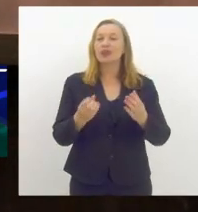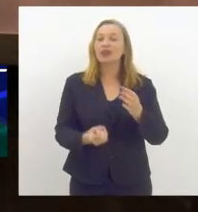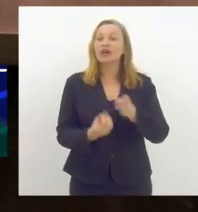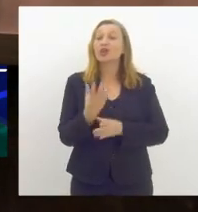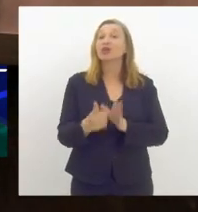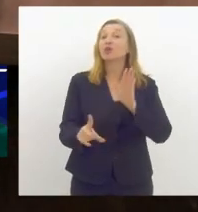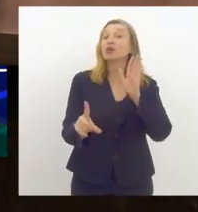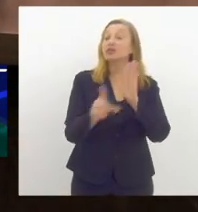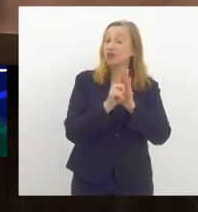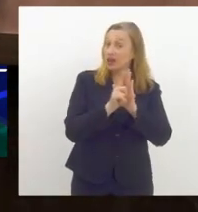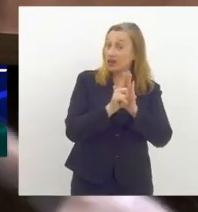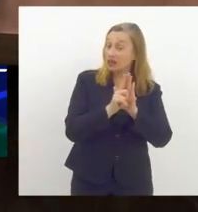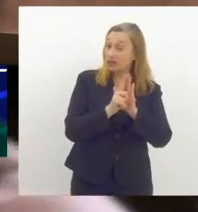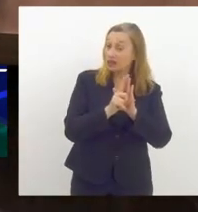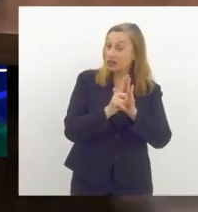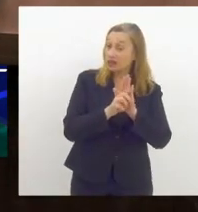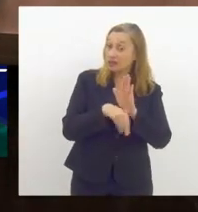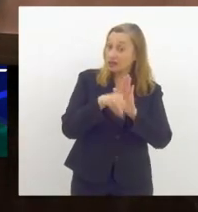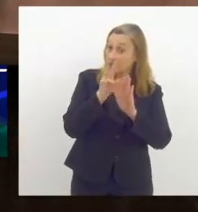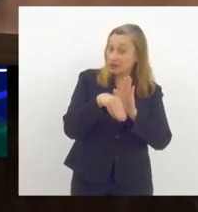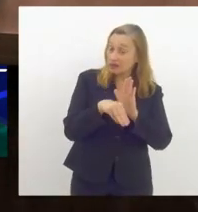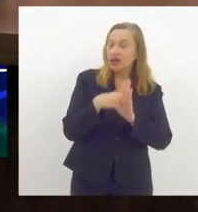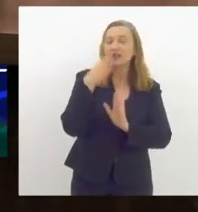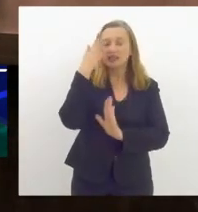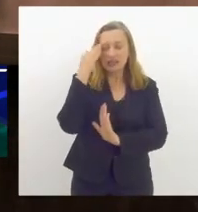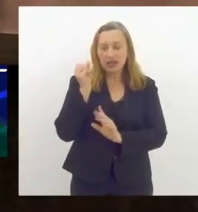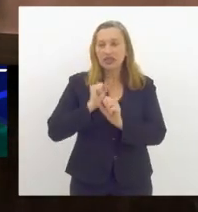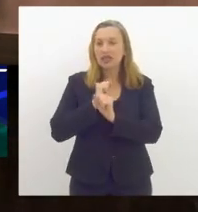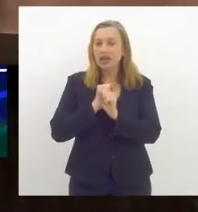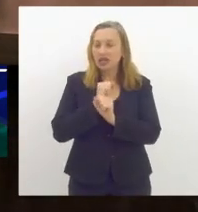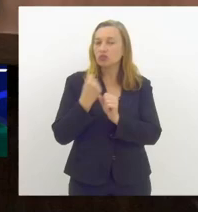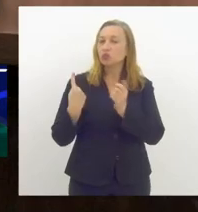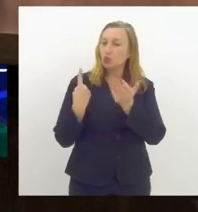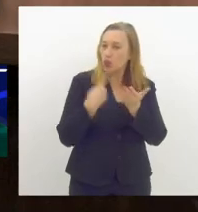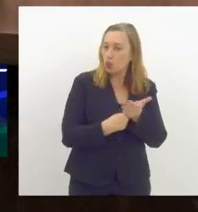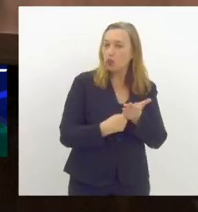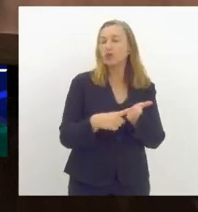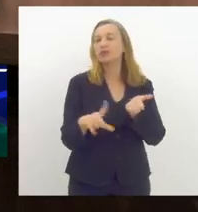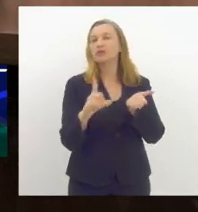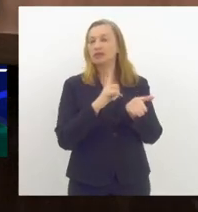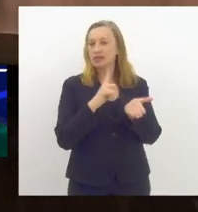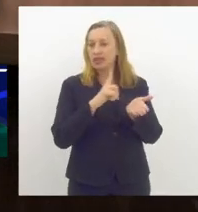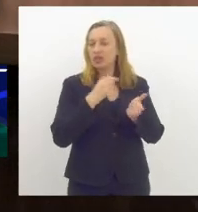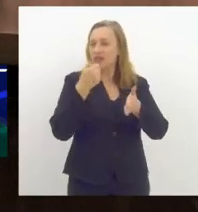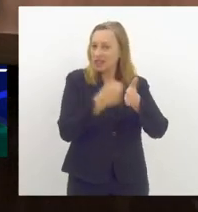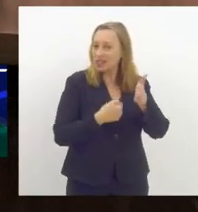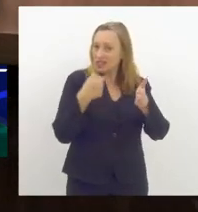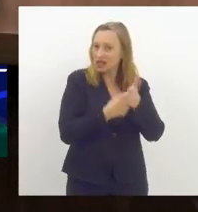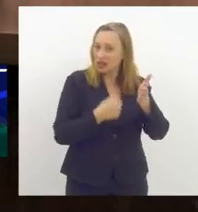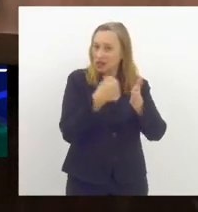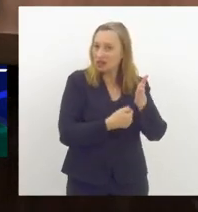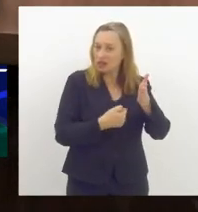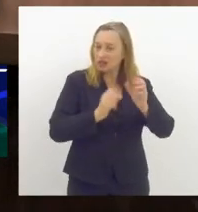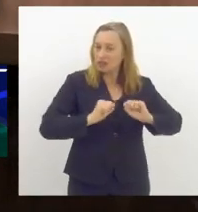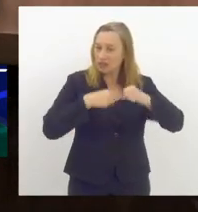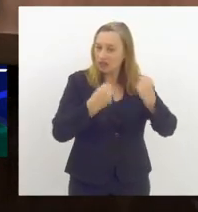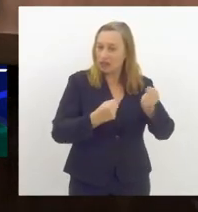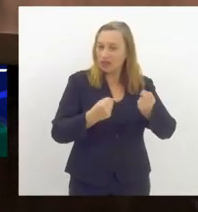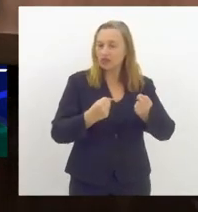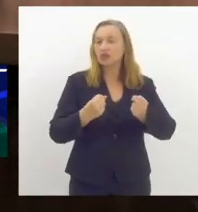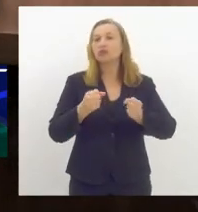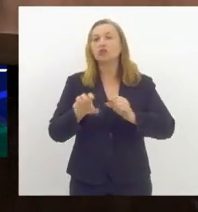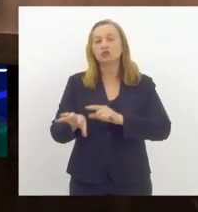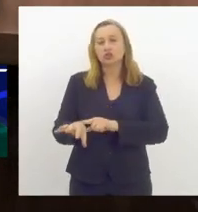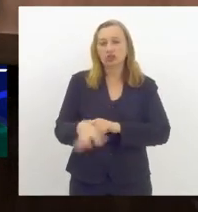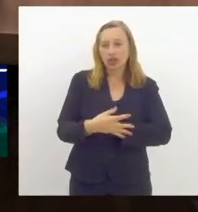falei sem de há muito tempo compromisso com esta luta em defesa dos Taxistas